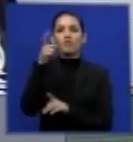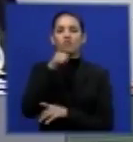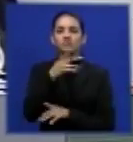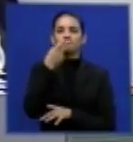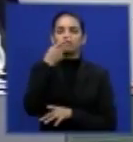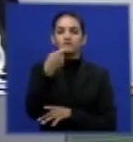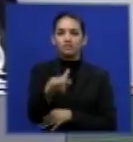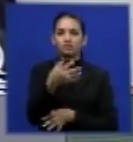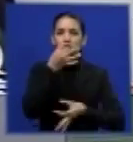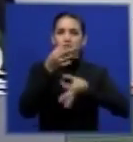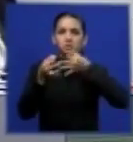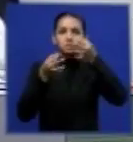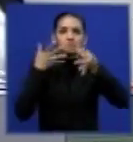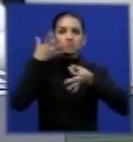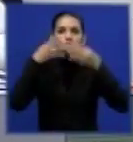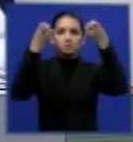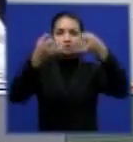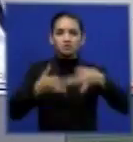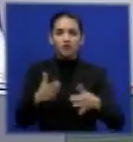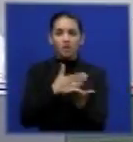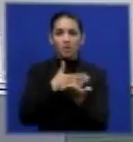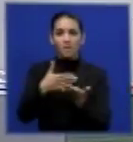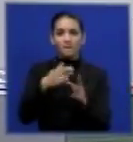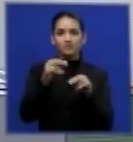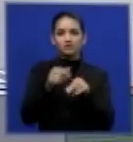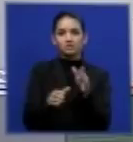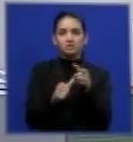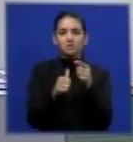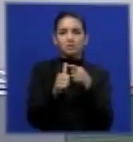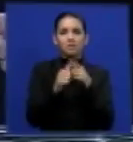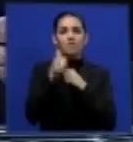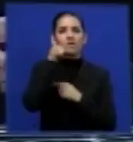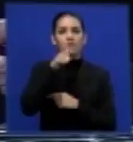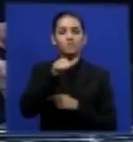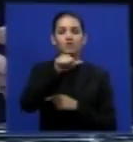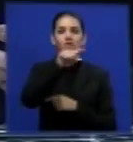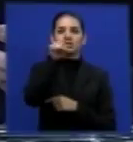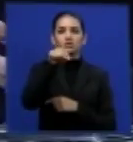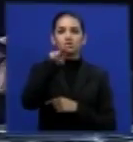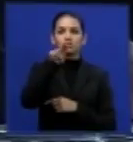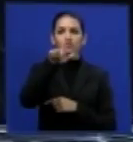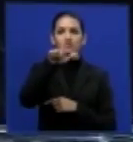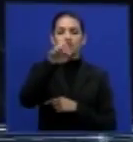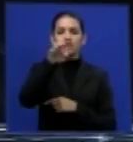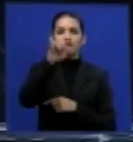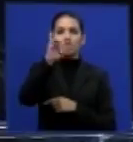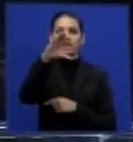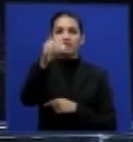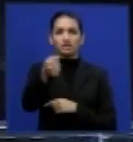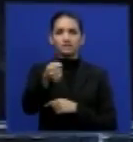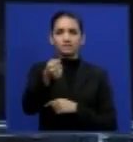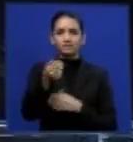Exposições começando pela D Zuleica que tem a palavra a partir deste